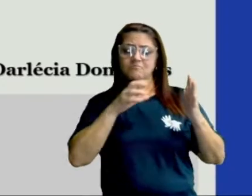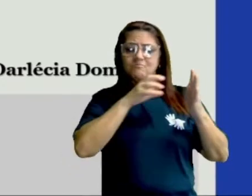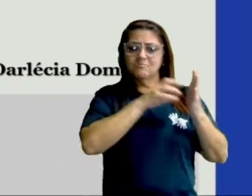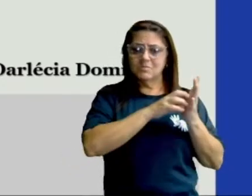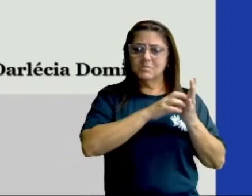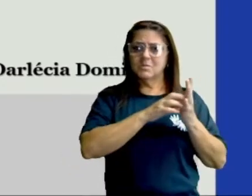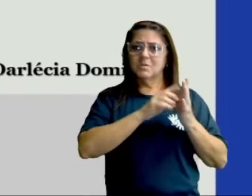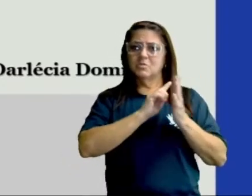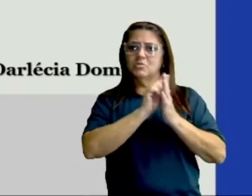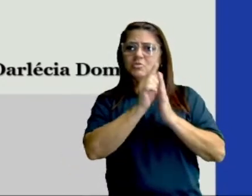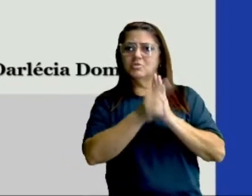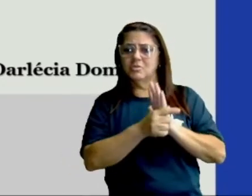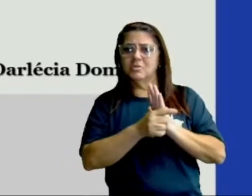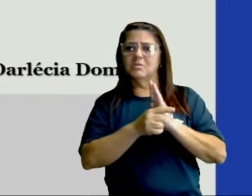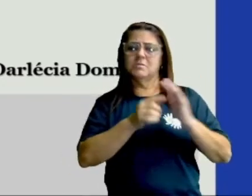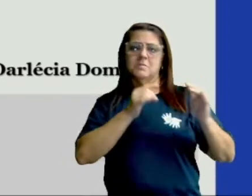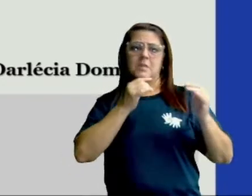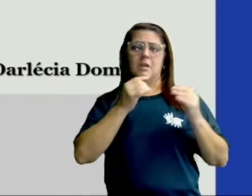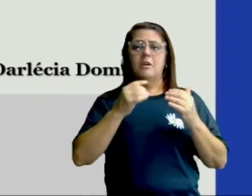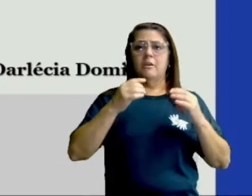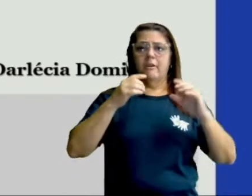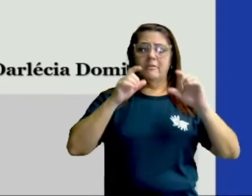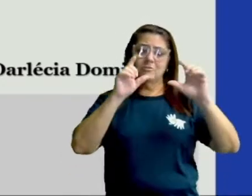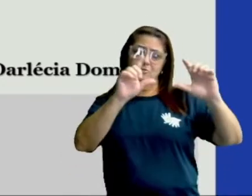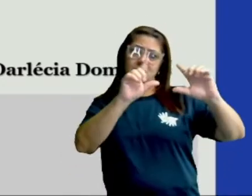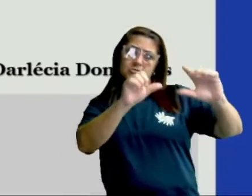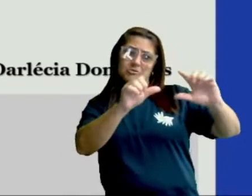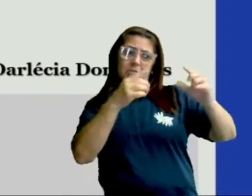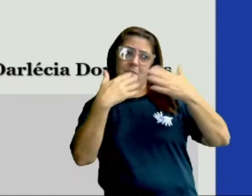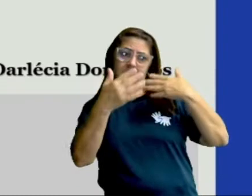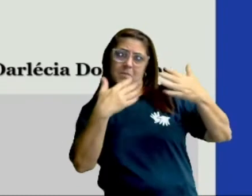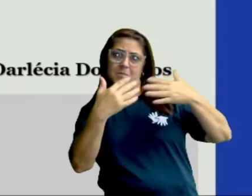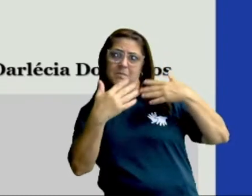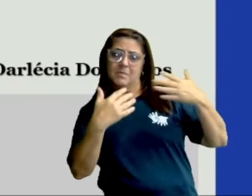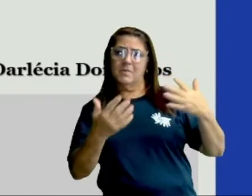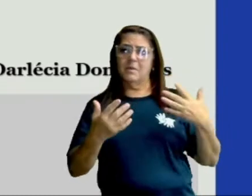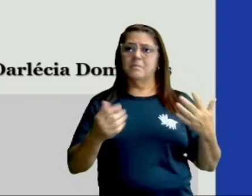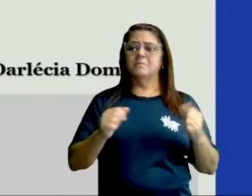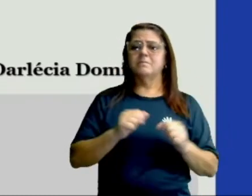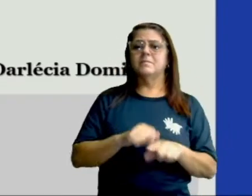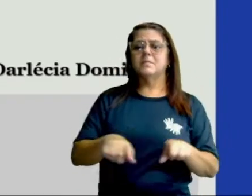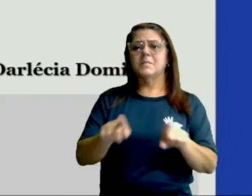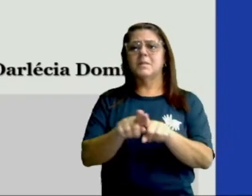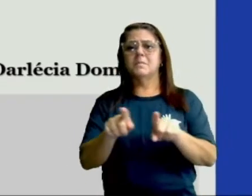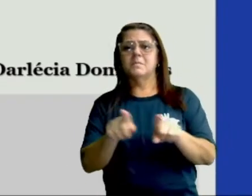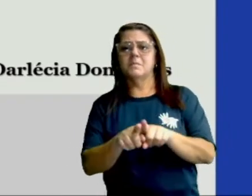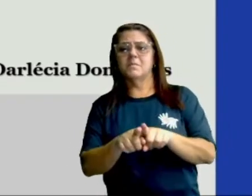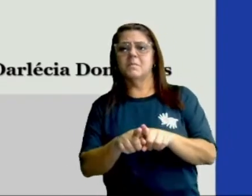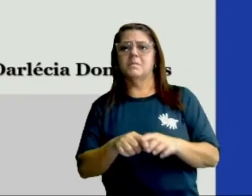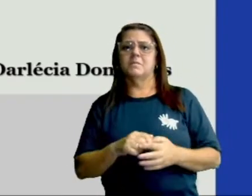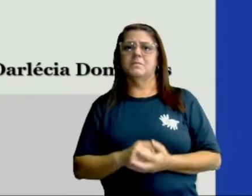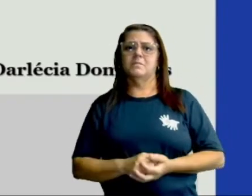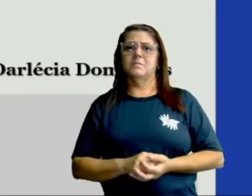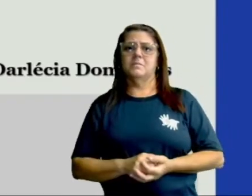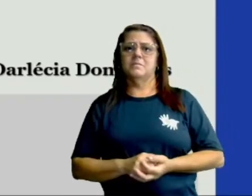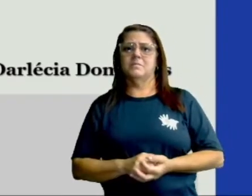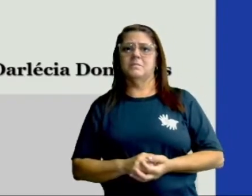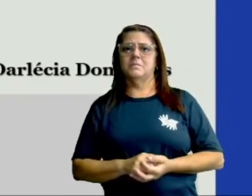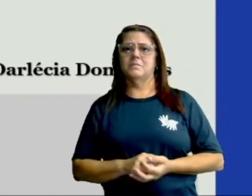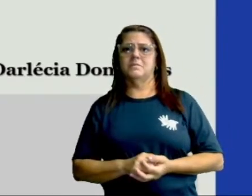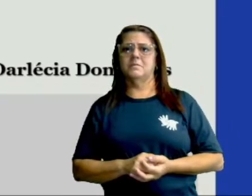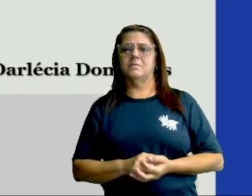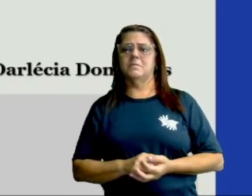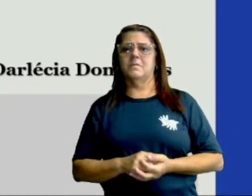dos gêneros chat, e-mail, blog, rede social e fórum